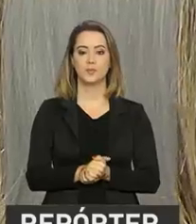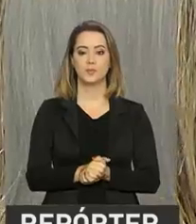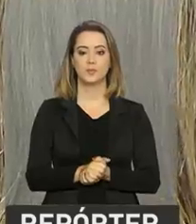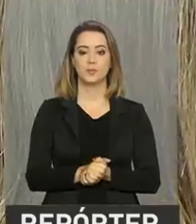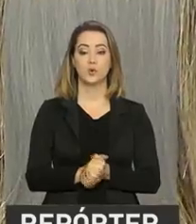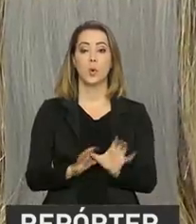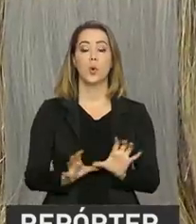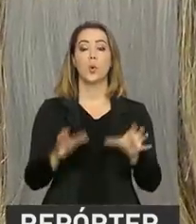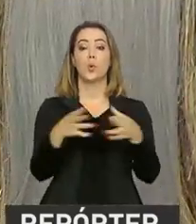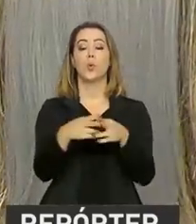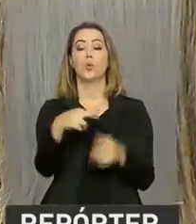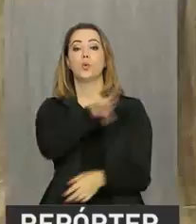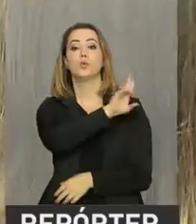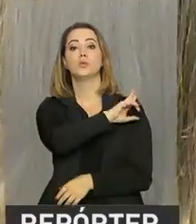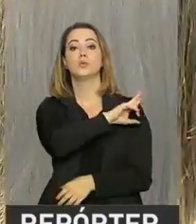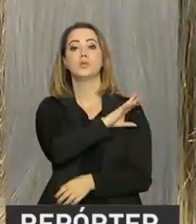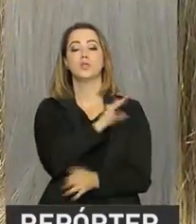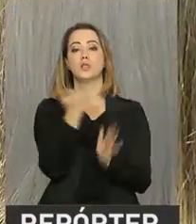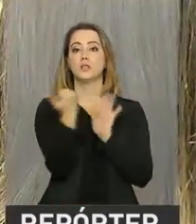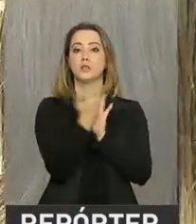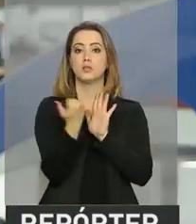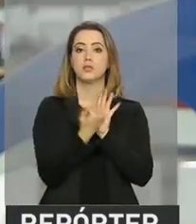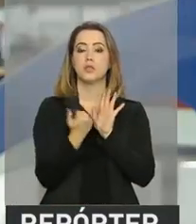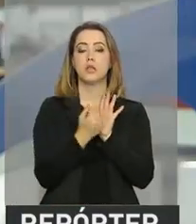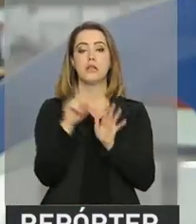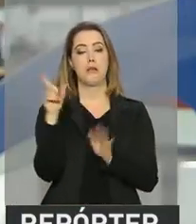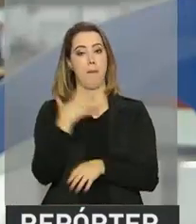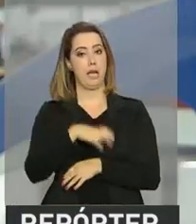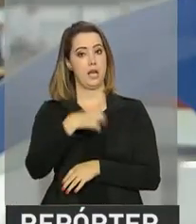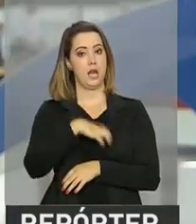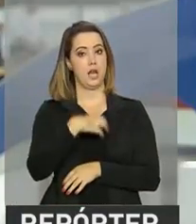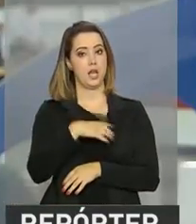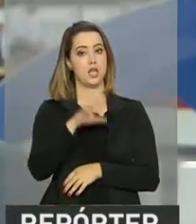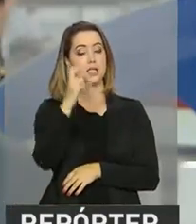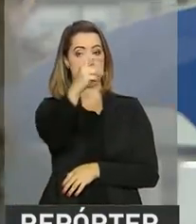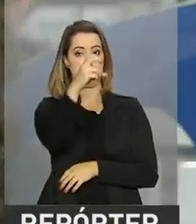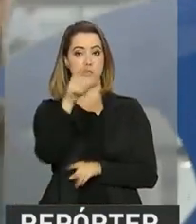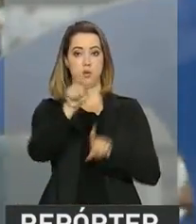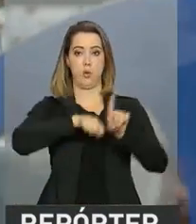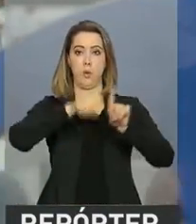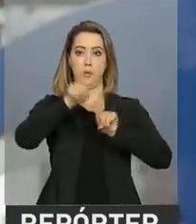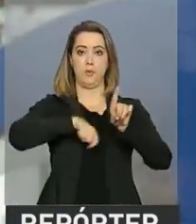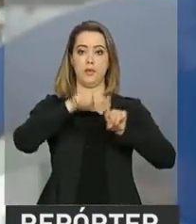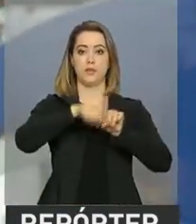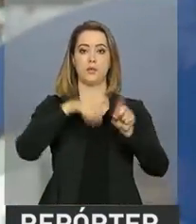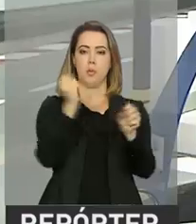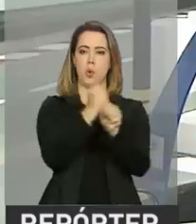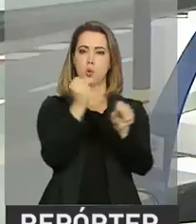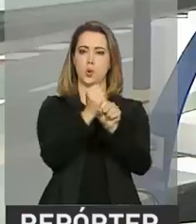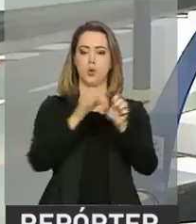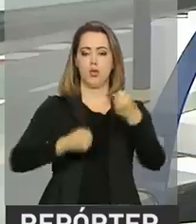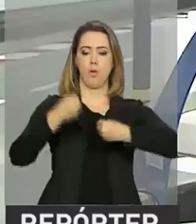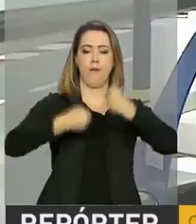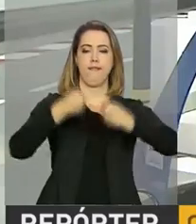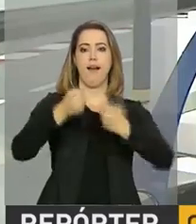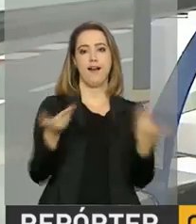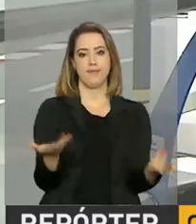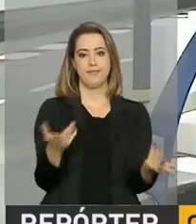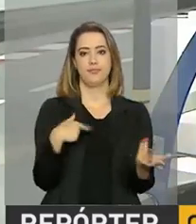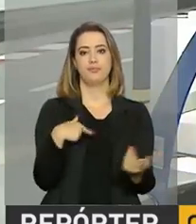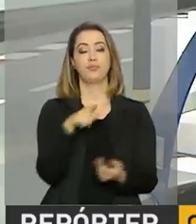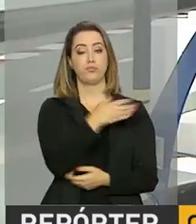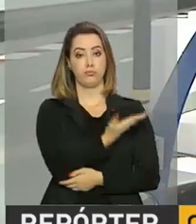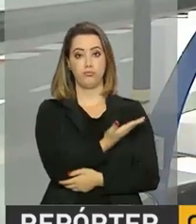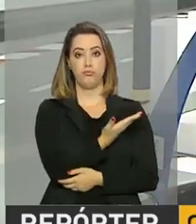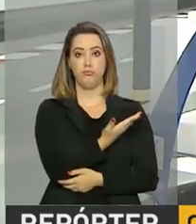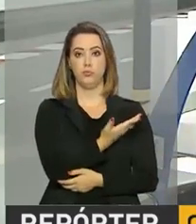A equipe responsável pelo projeto é de Feira de Santana, na Bahia, e levou 5 meses para colocar o carro em funcionamento. Por ele ser pequeno,